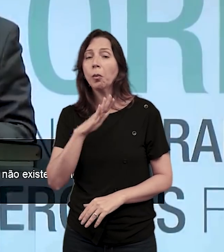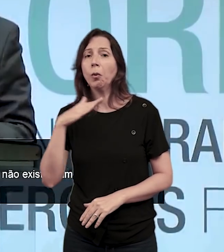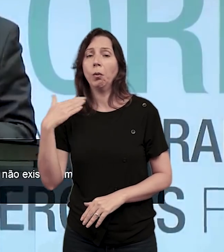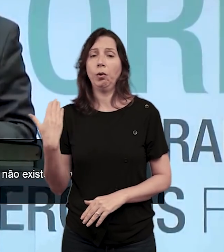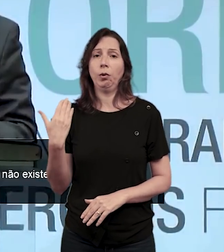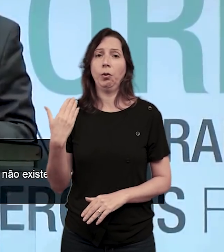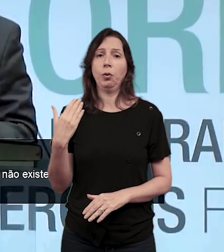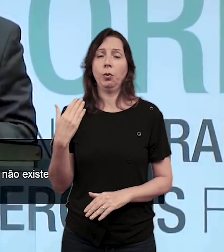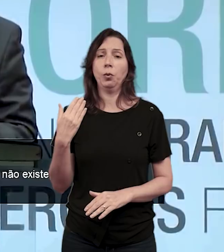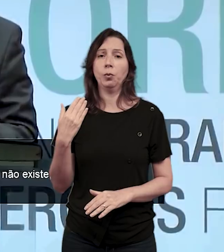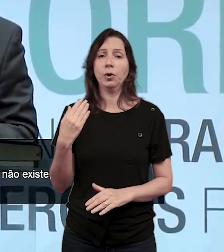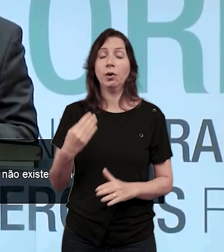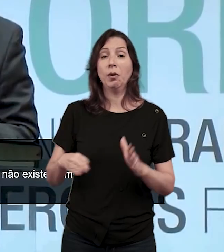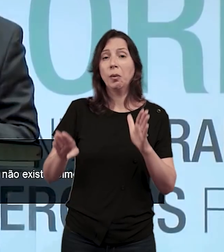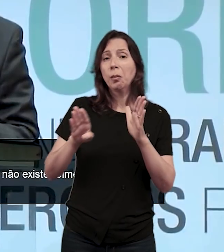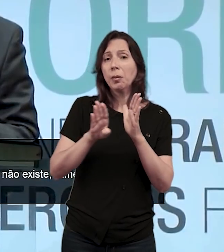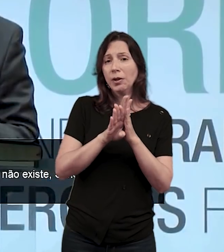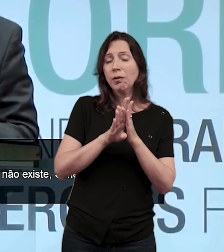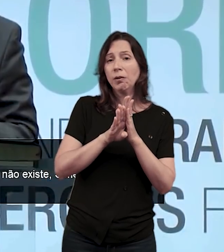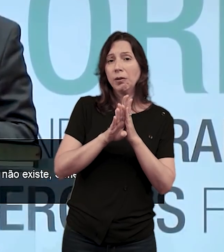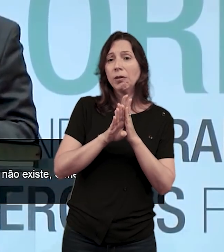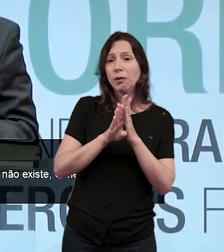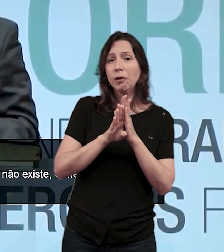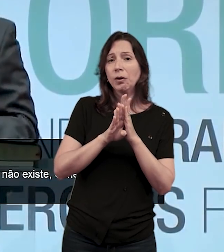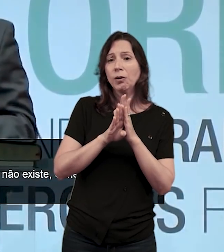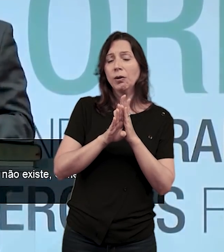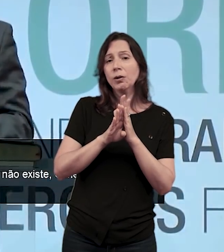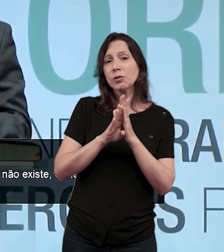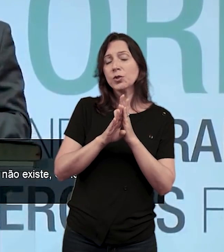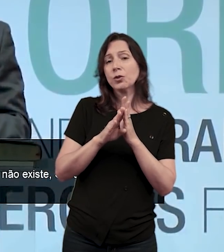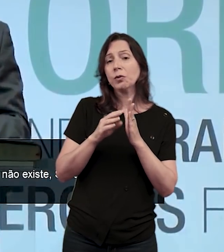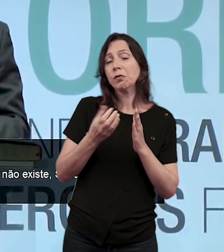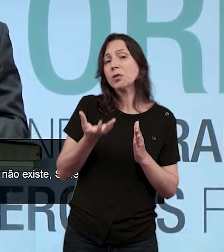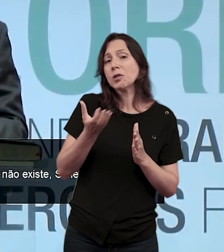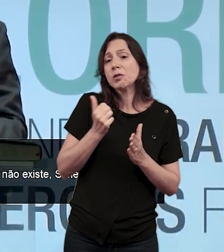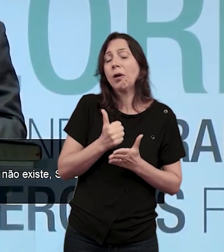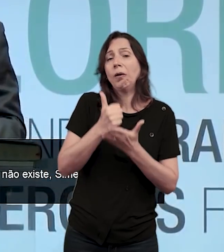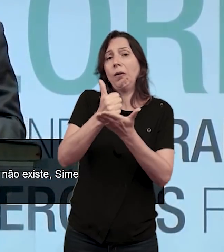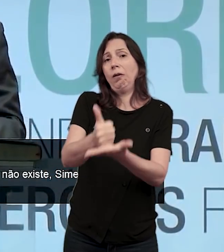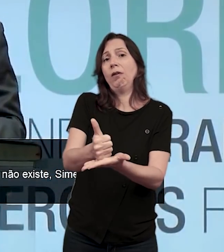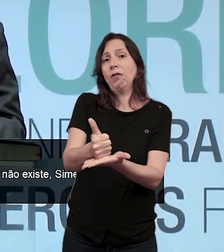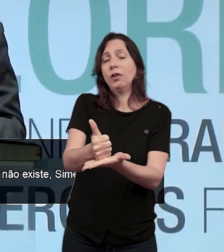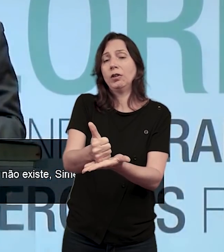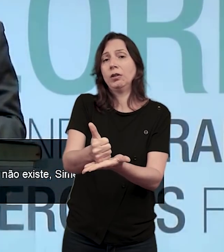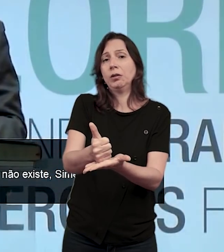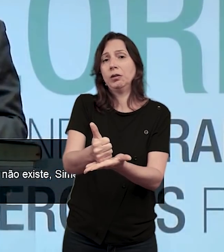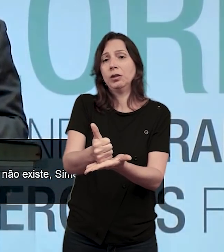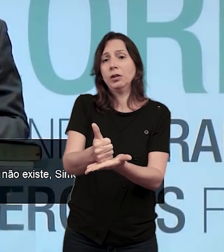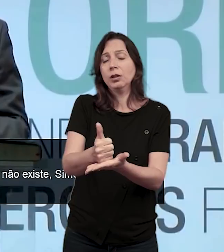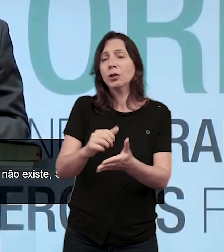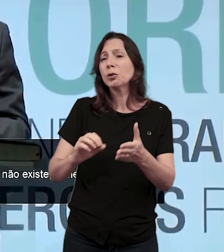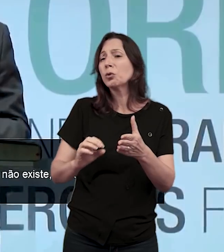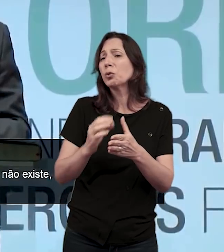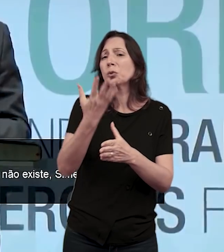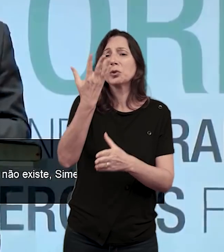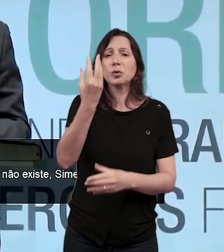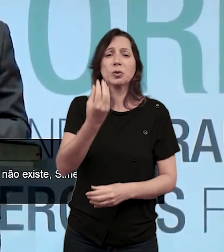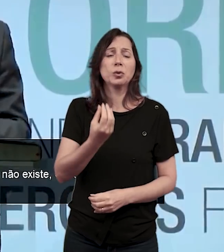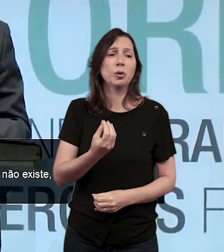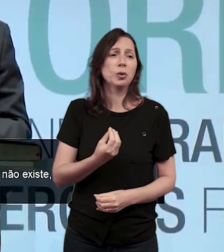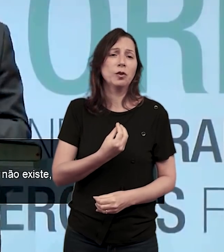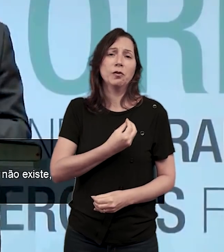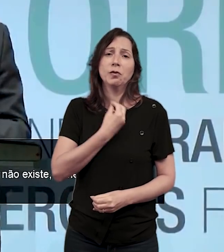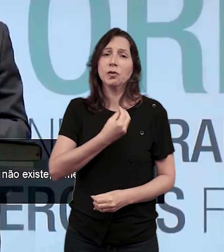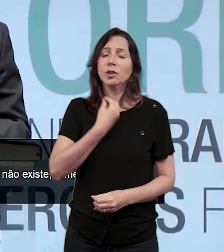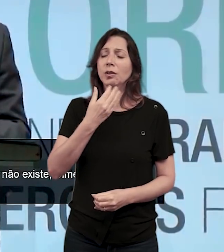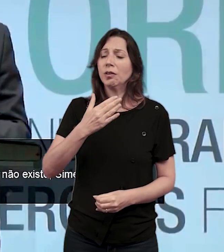aqui. Is levar Benjamim. Todas essas coisas me sobrevêm. Ele está lamentando demais.